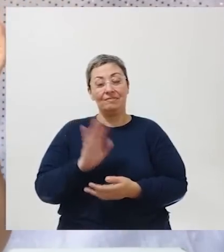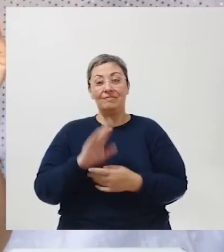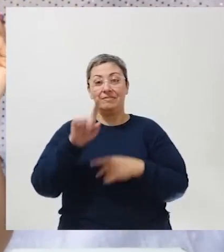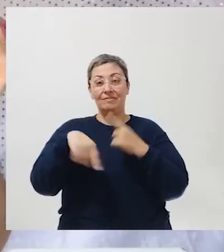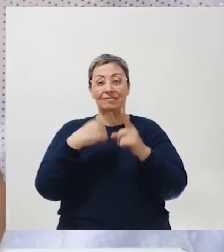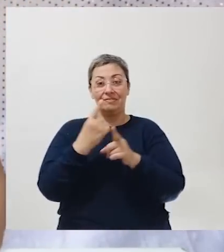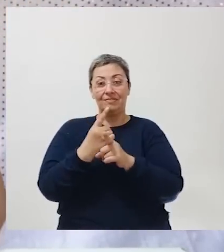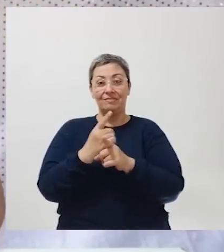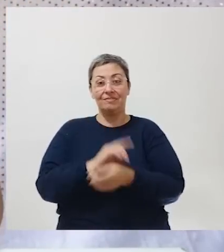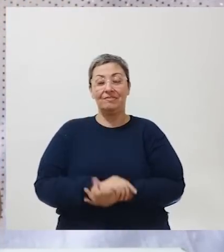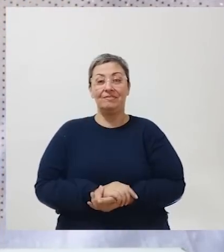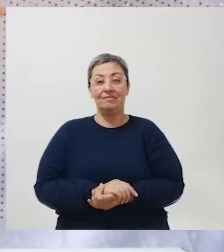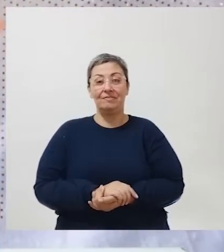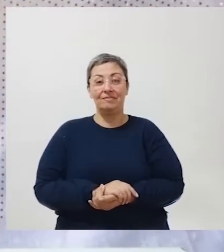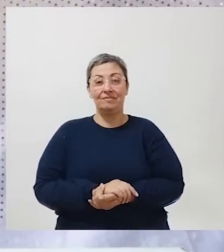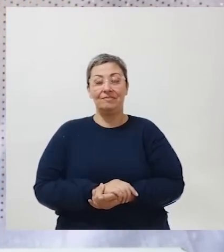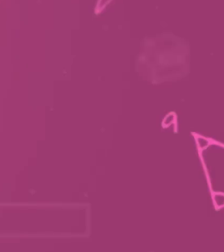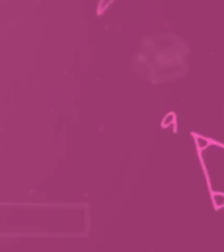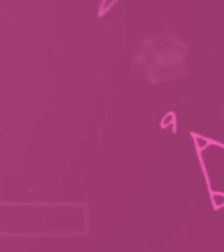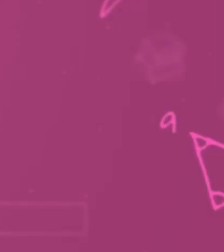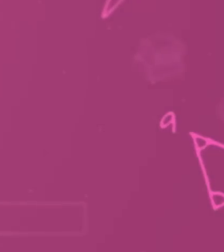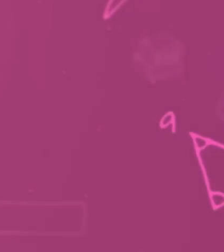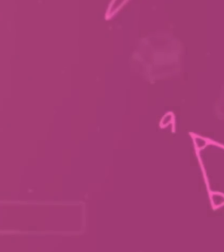Até a próxima!